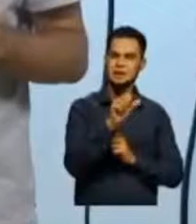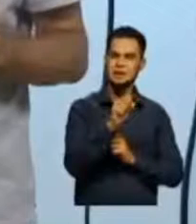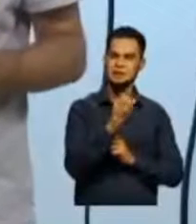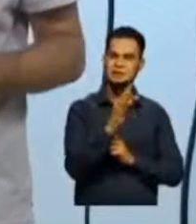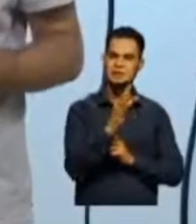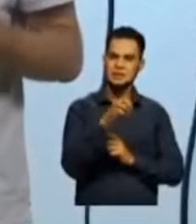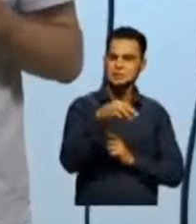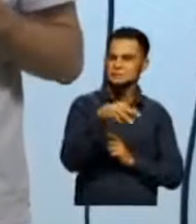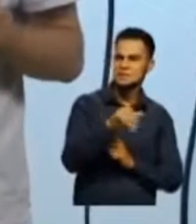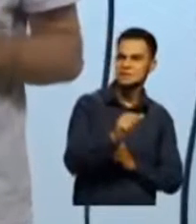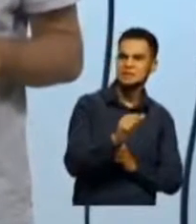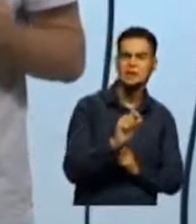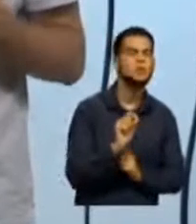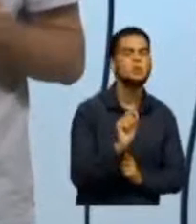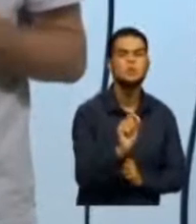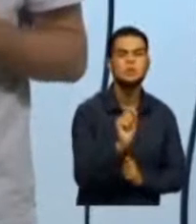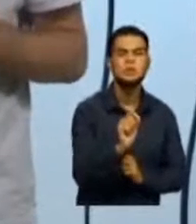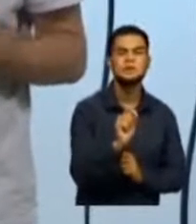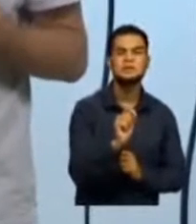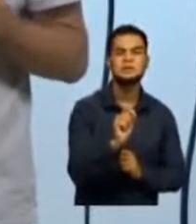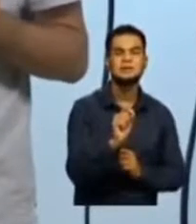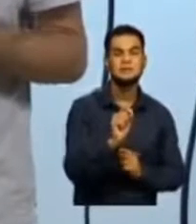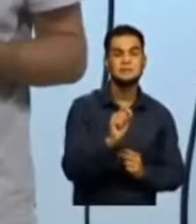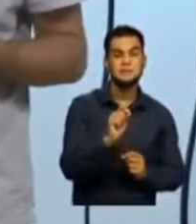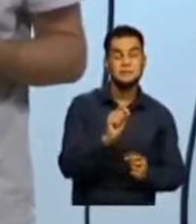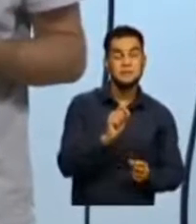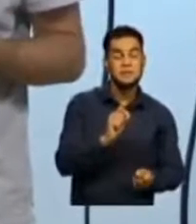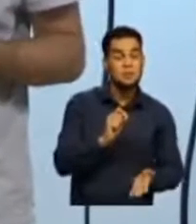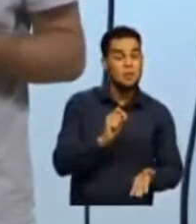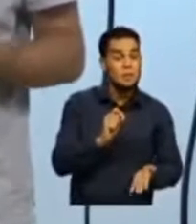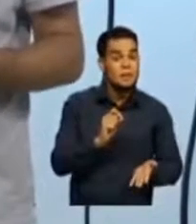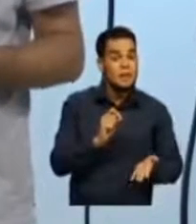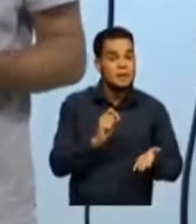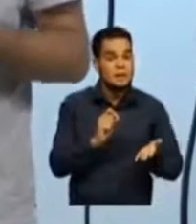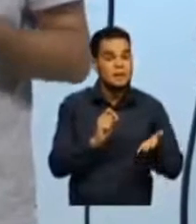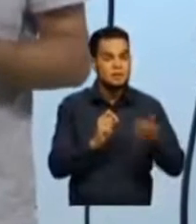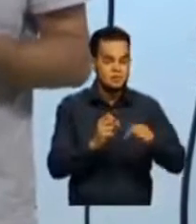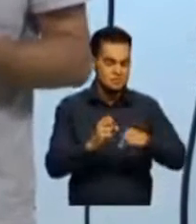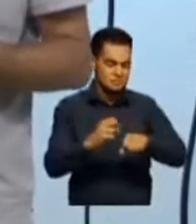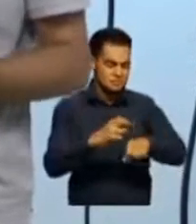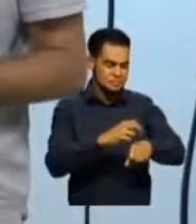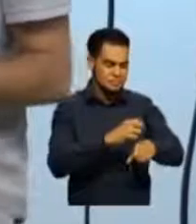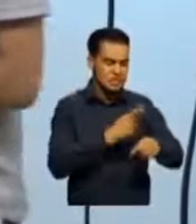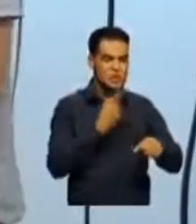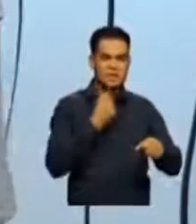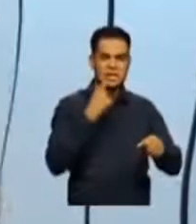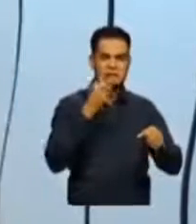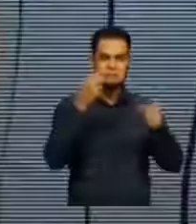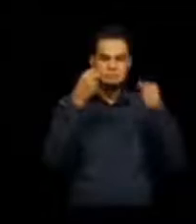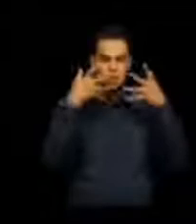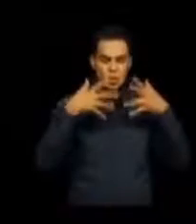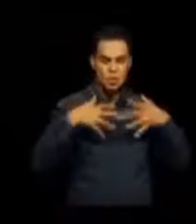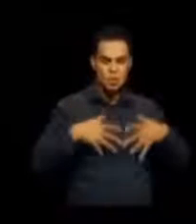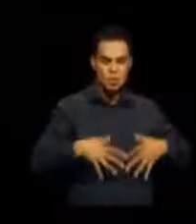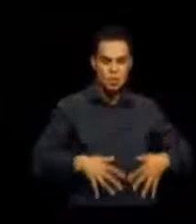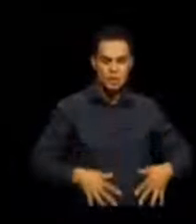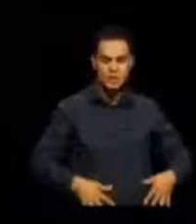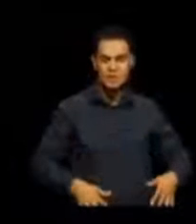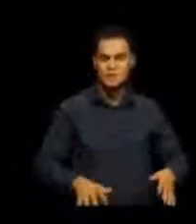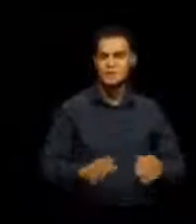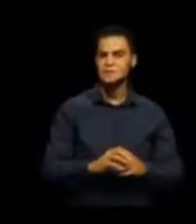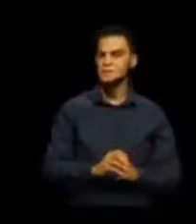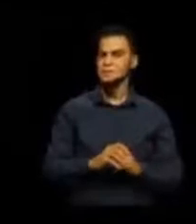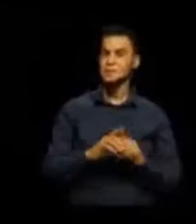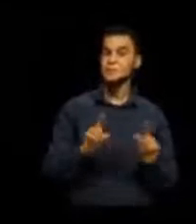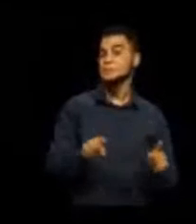um aumento do número de parasitas no sangue. Isso então que é a parasitemia. E também aparece